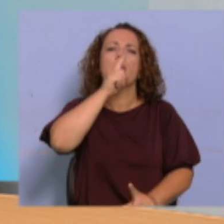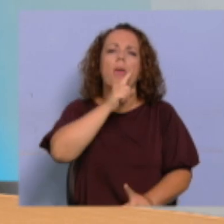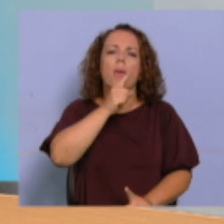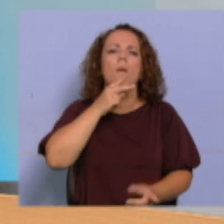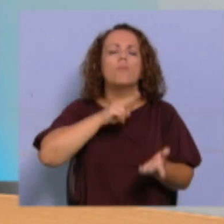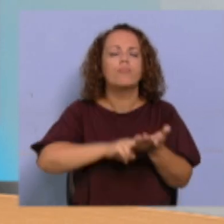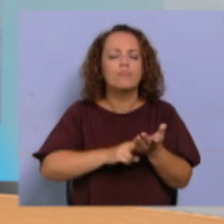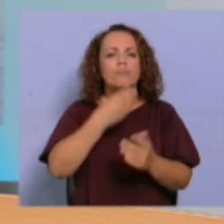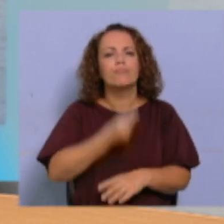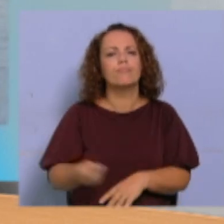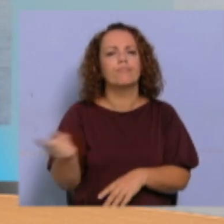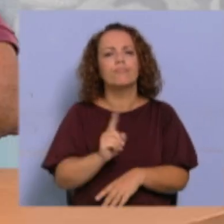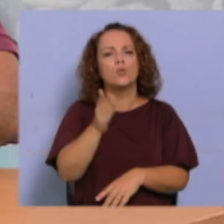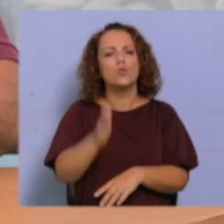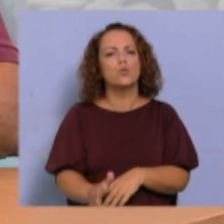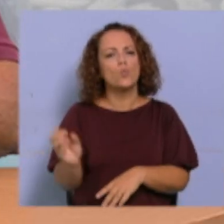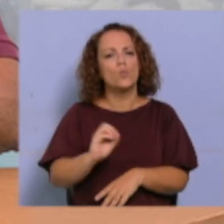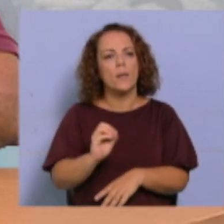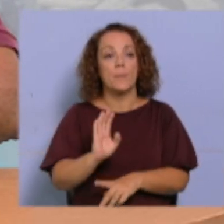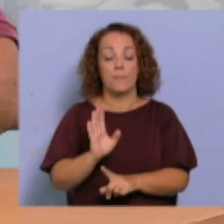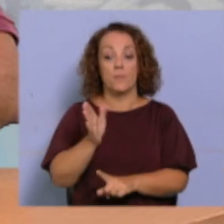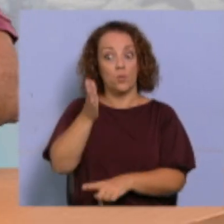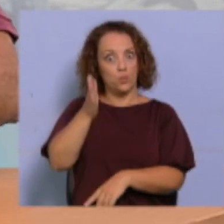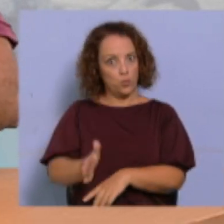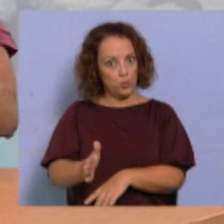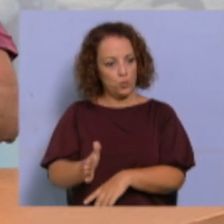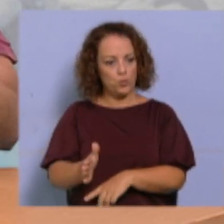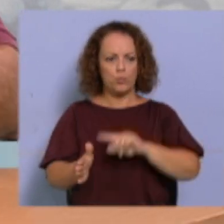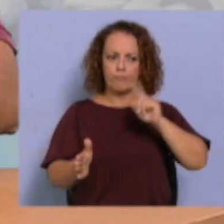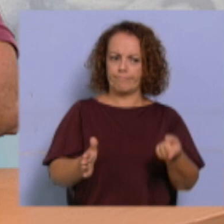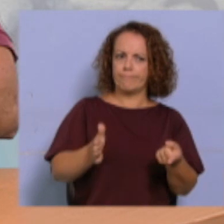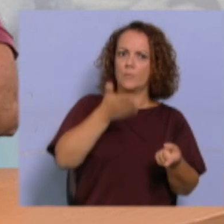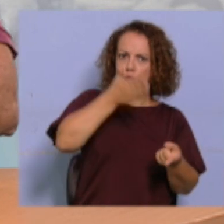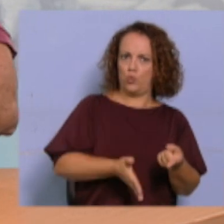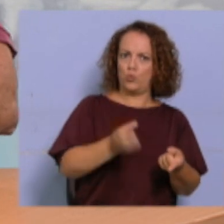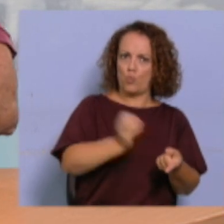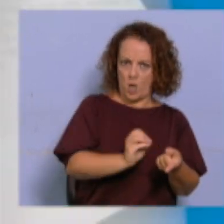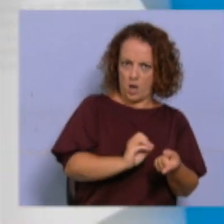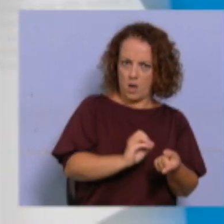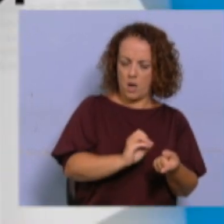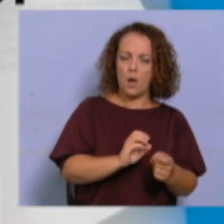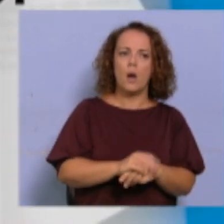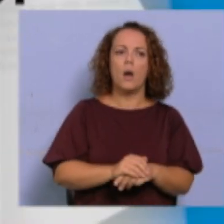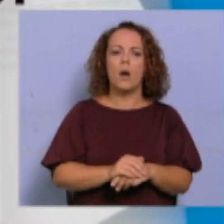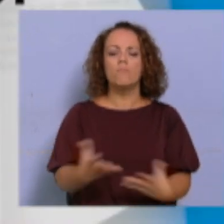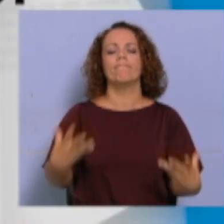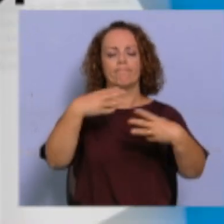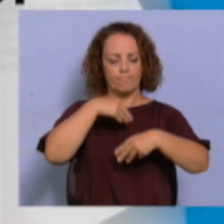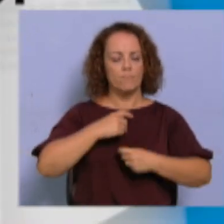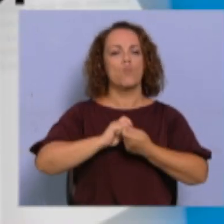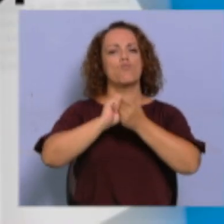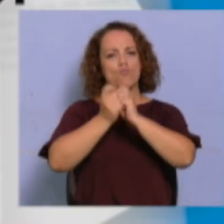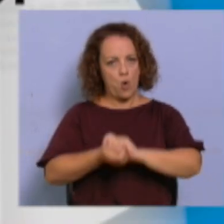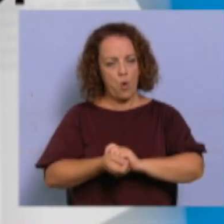injusto. Pois, não é? Exatamente. Quem é justo, quem é injusto, e quem se converte ou deixa